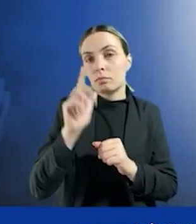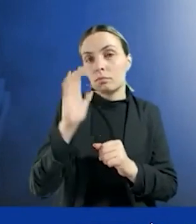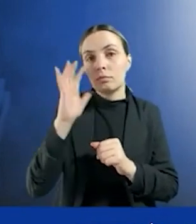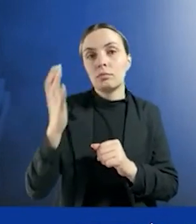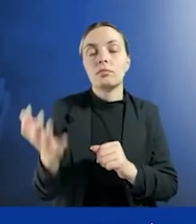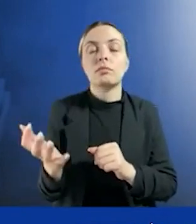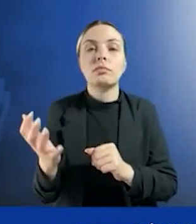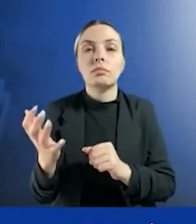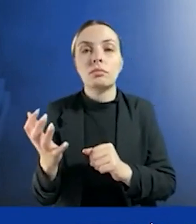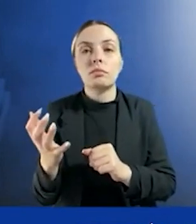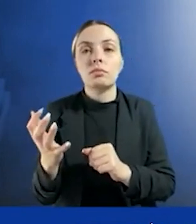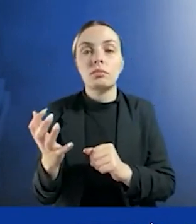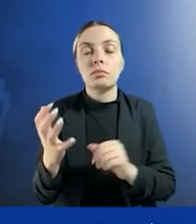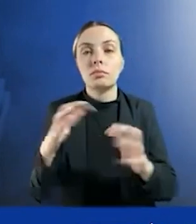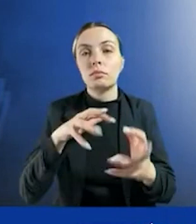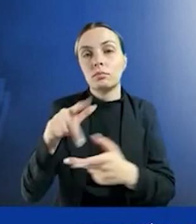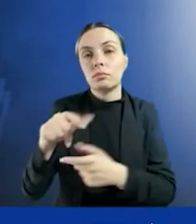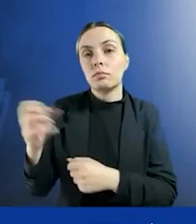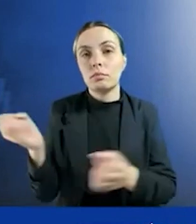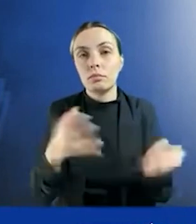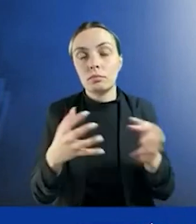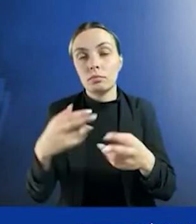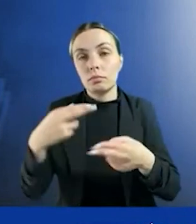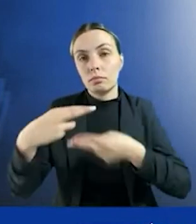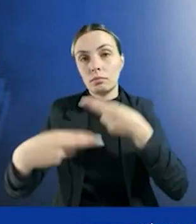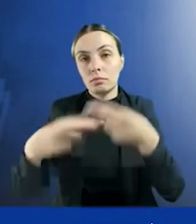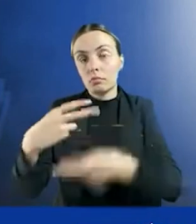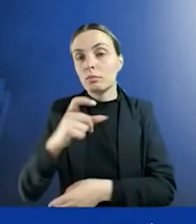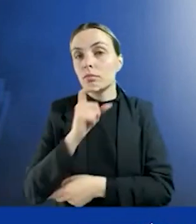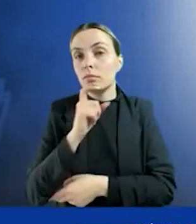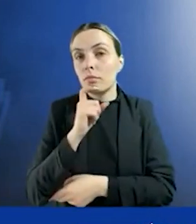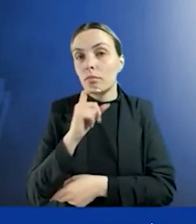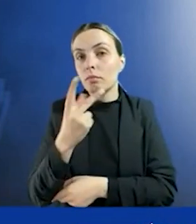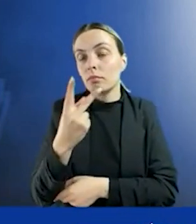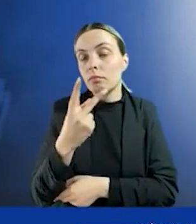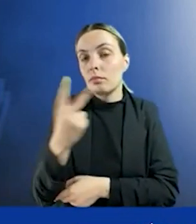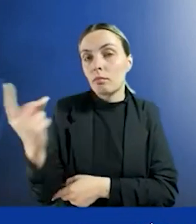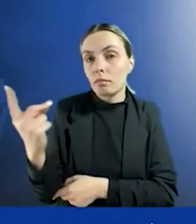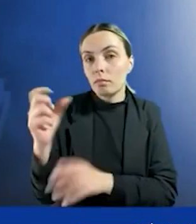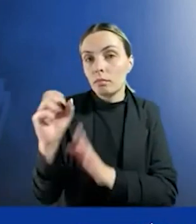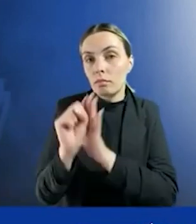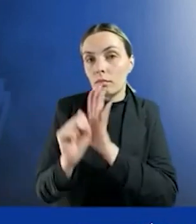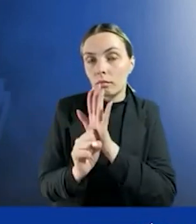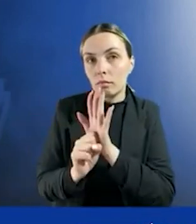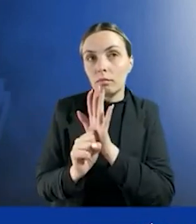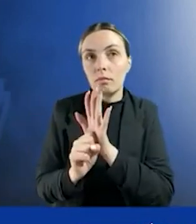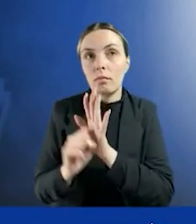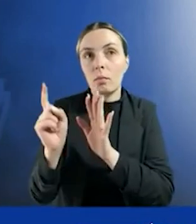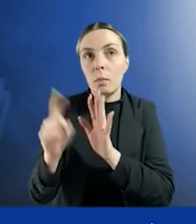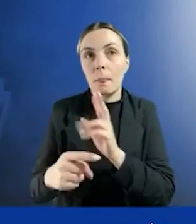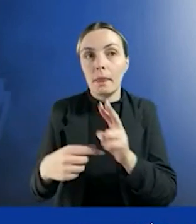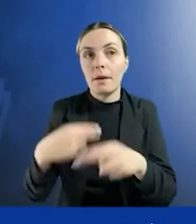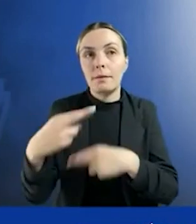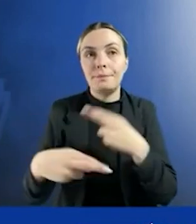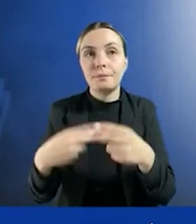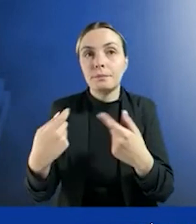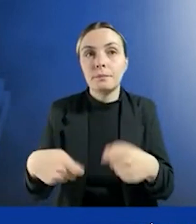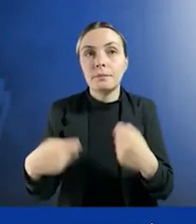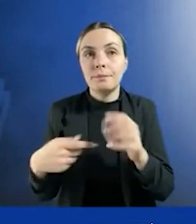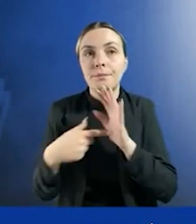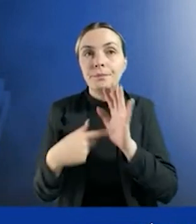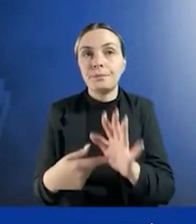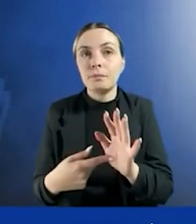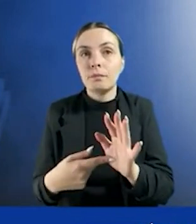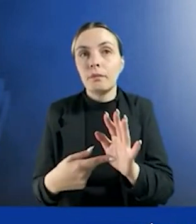mundo moderno. A Revolução Verde do século XXI é uma revolução que precisa trazer algo